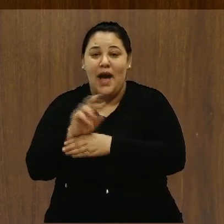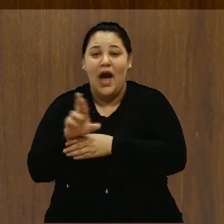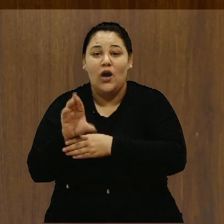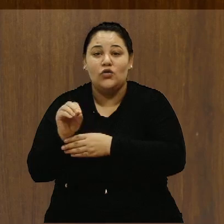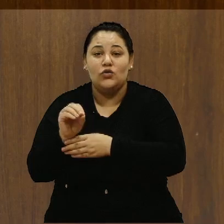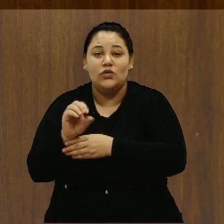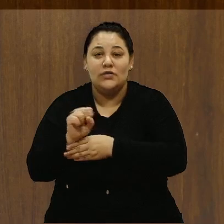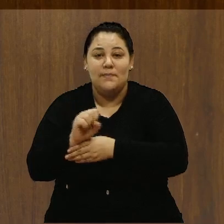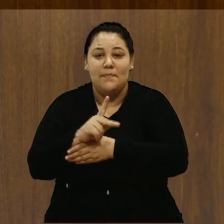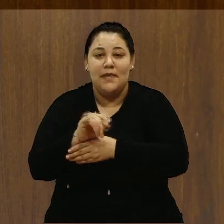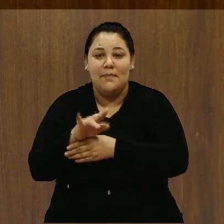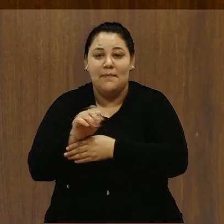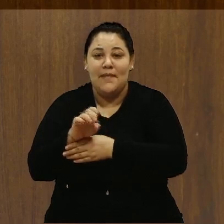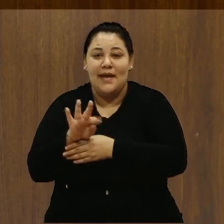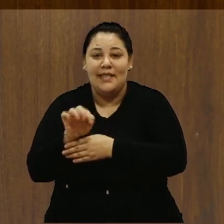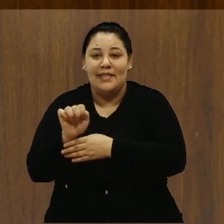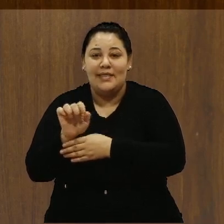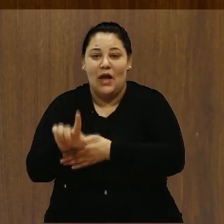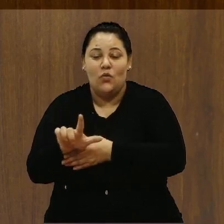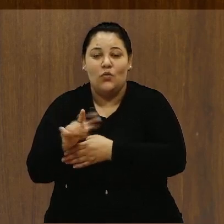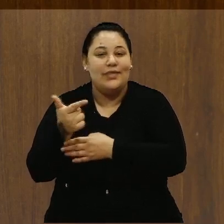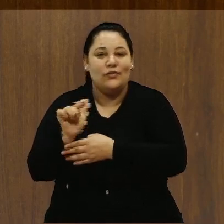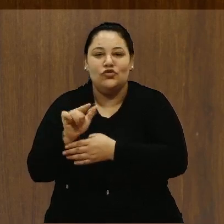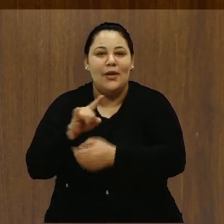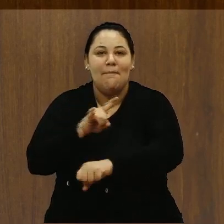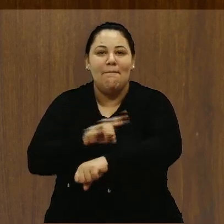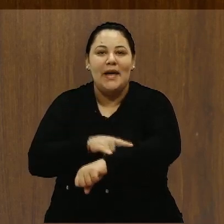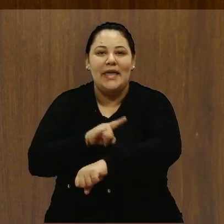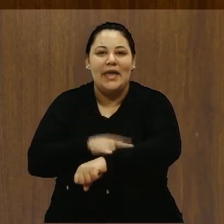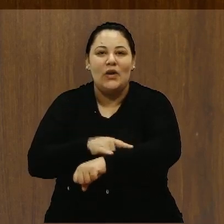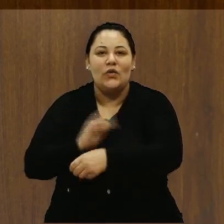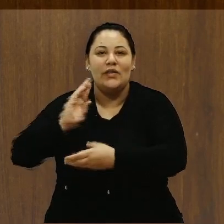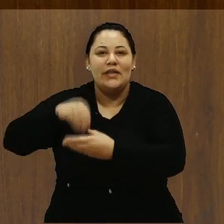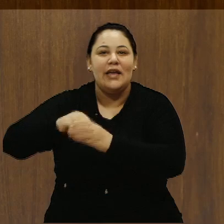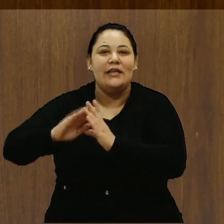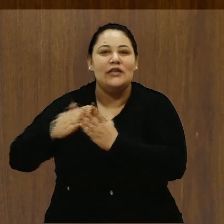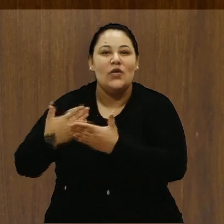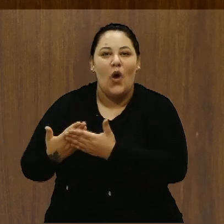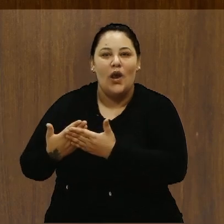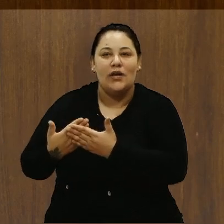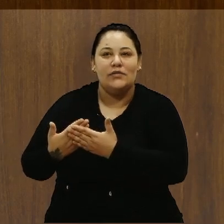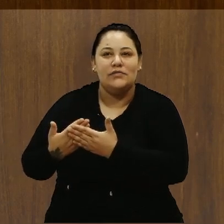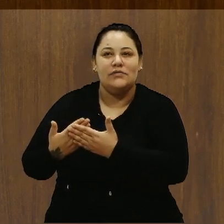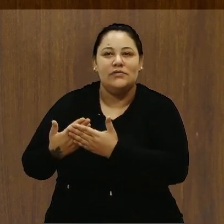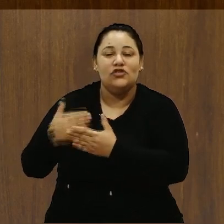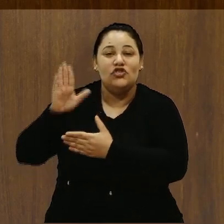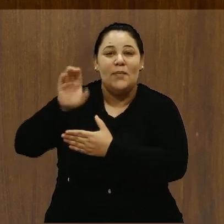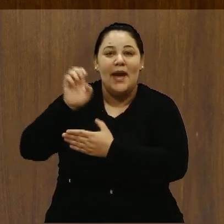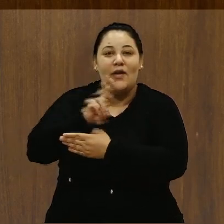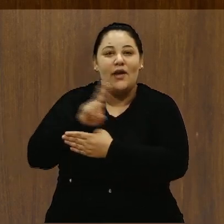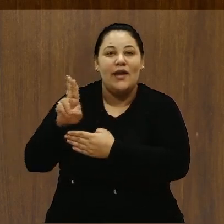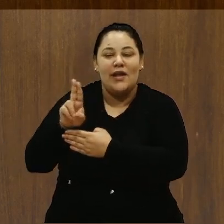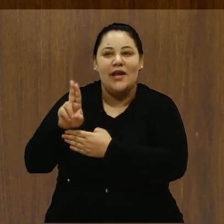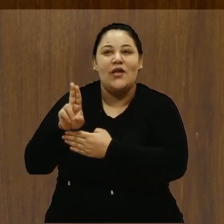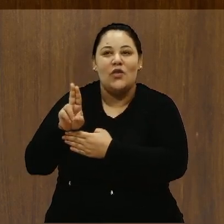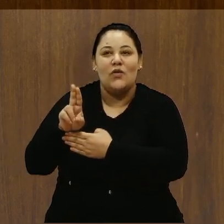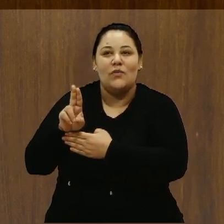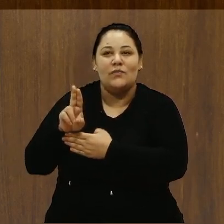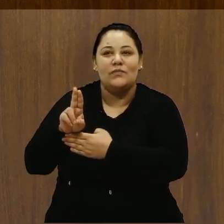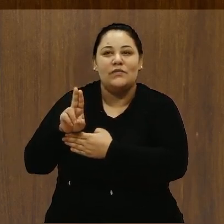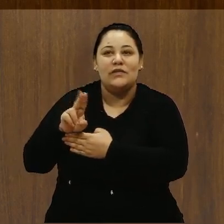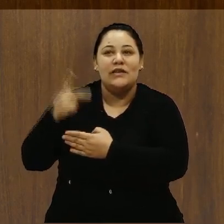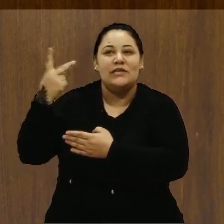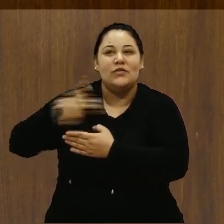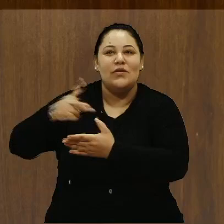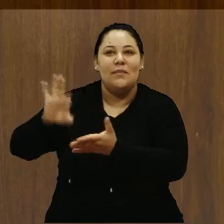tinha banheiro na escola. Quando ela foi nomeada na 2ª matrícula, foi para o Sebastopol.